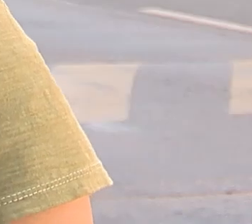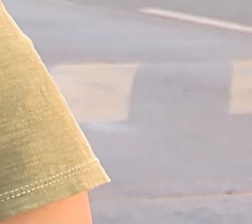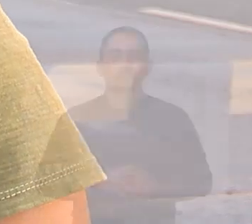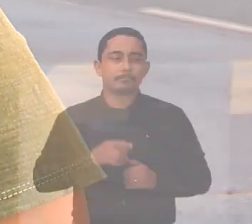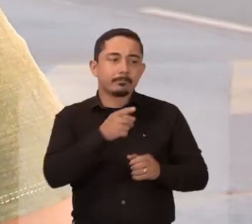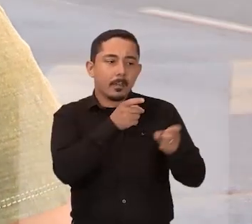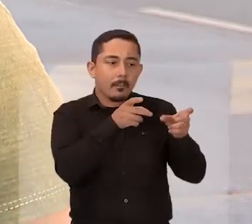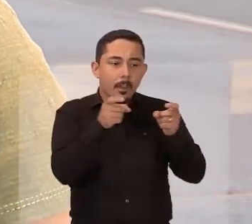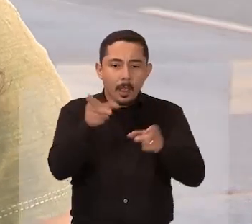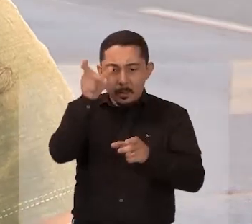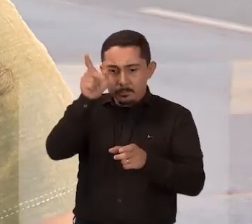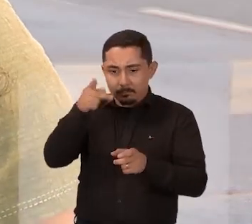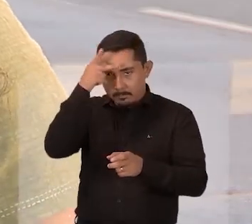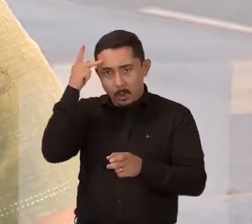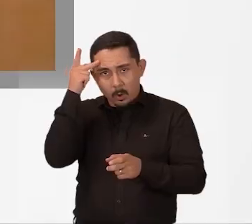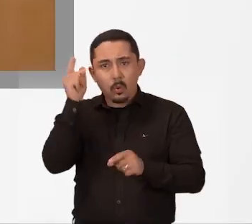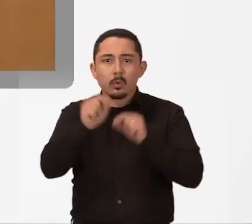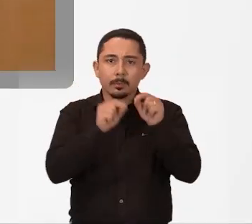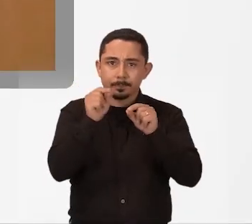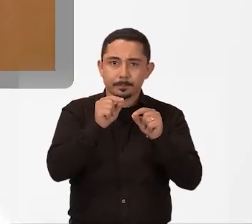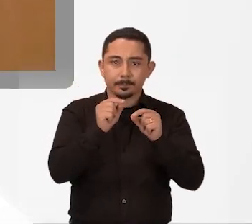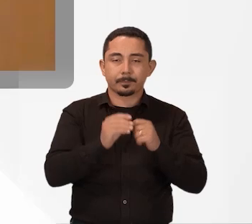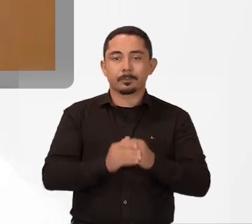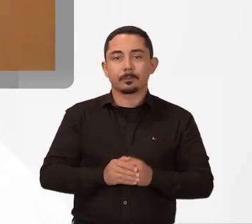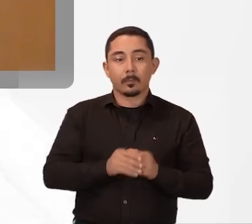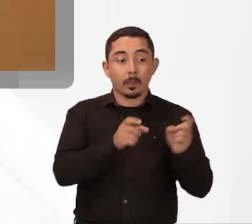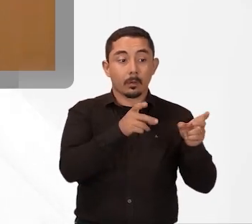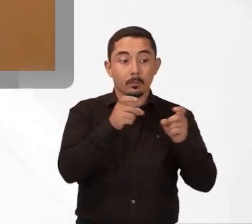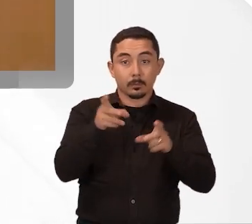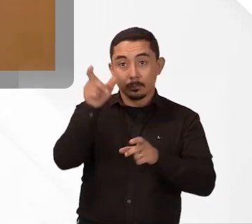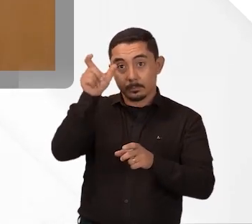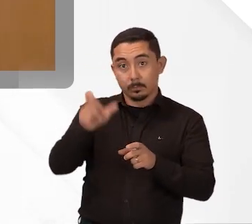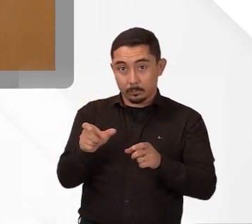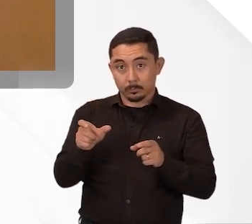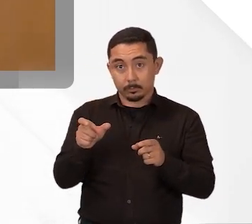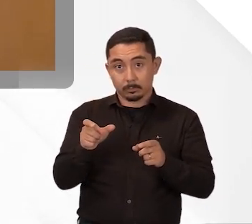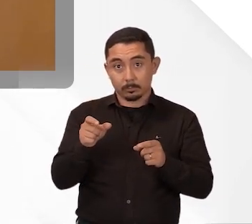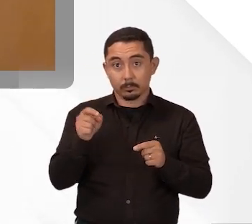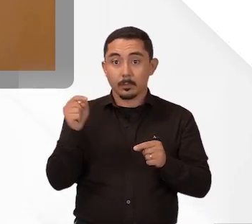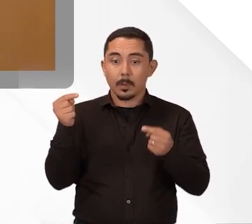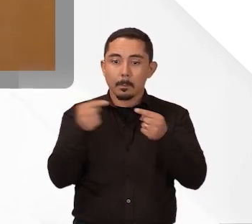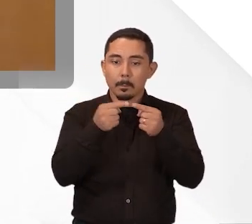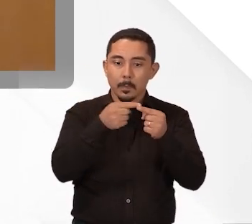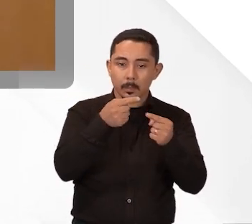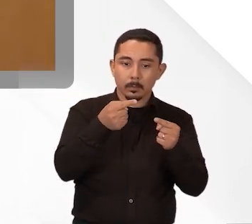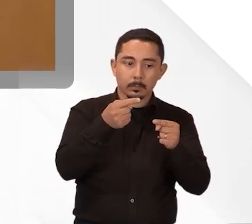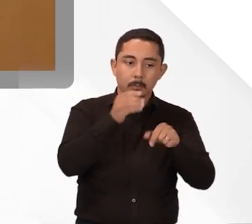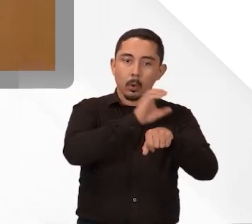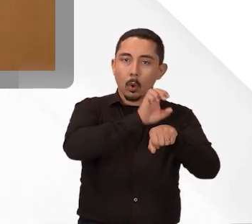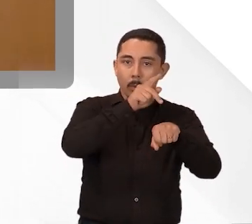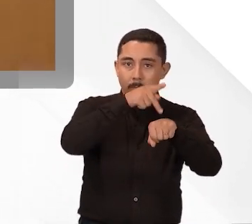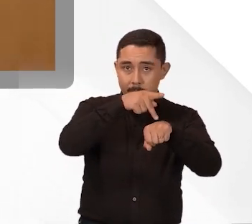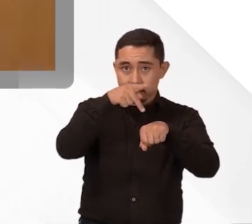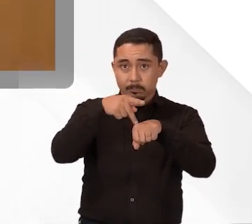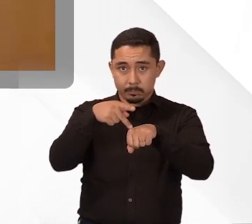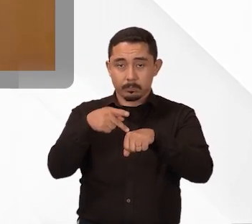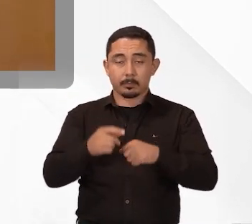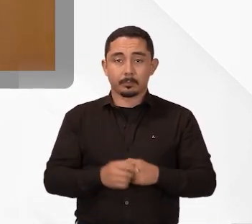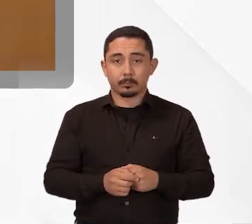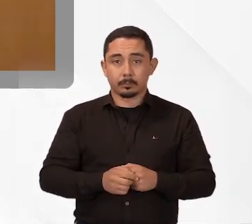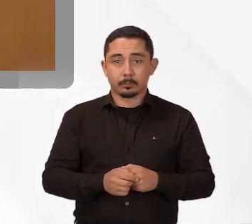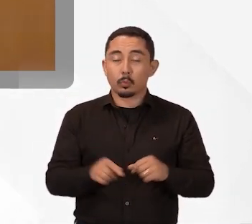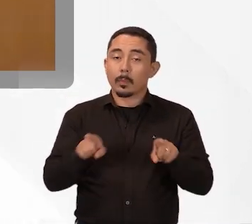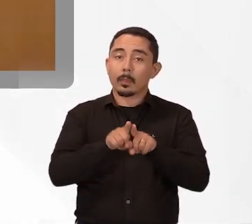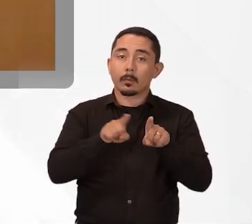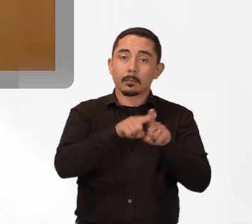O que é considerado tráfico de pessoas? O tráfico de pessoas ele é um crime, então ele está previsto no Código Penal. E